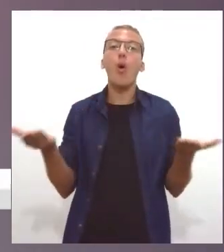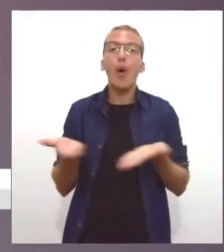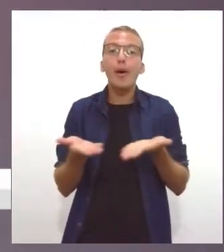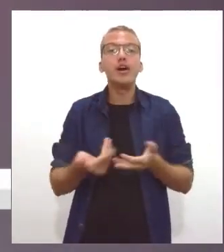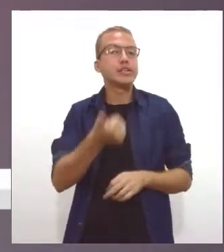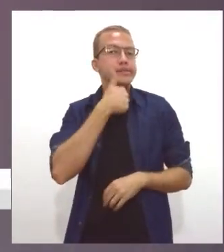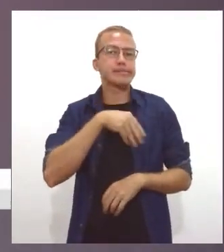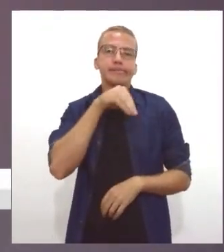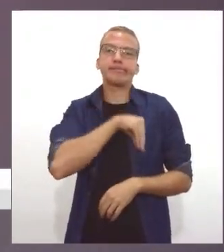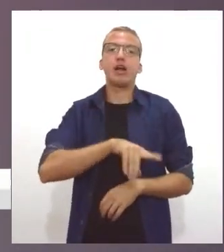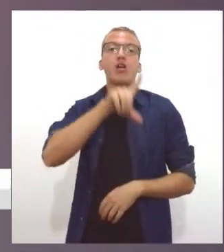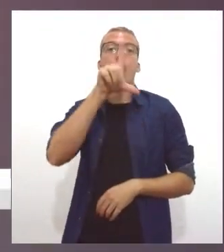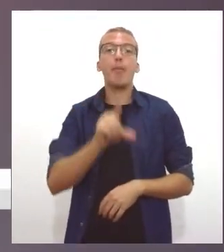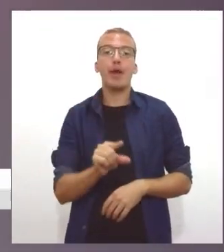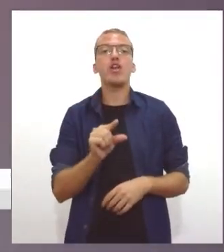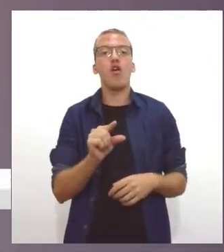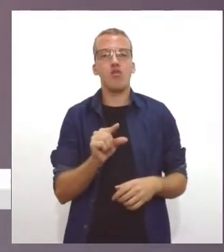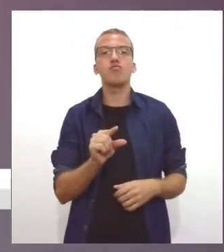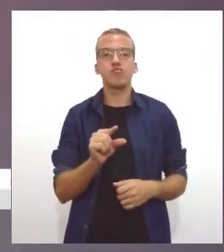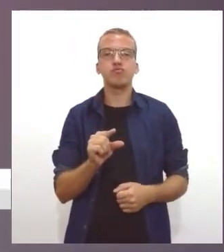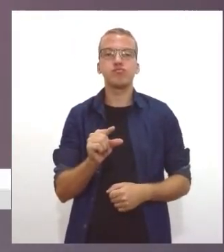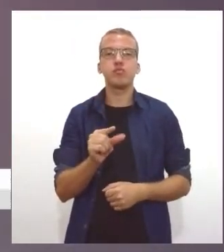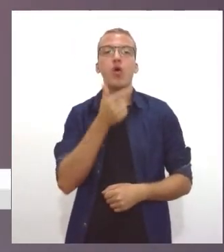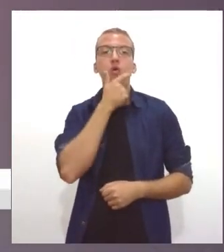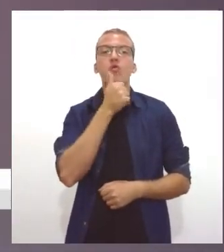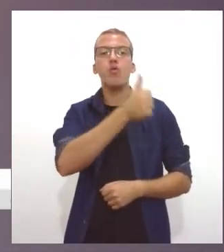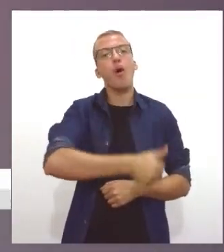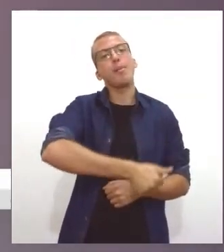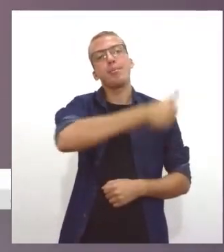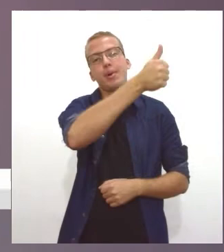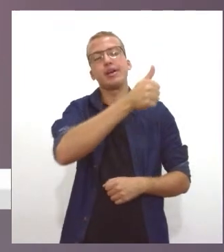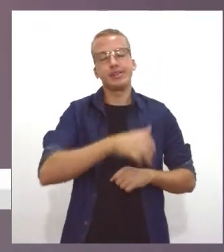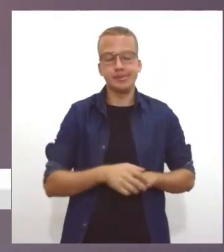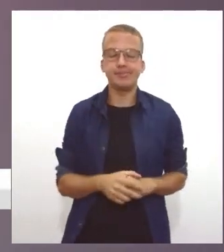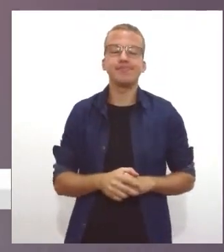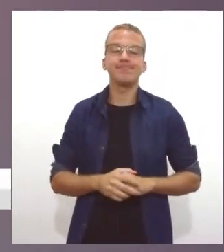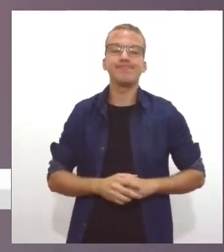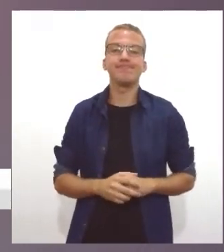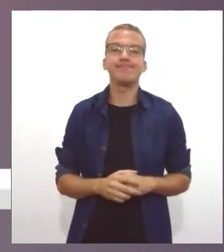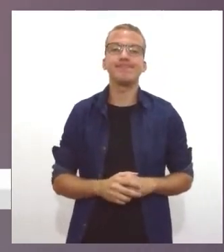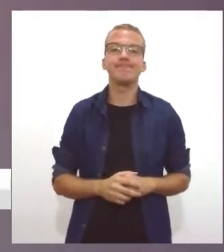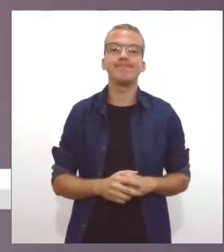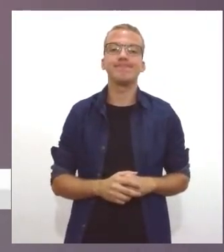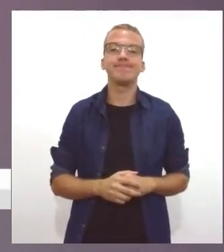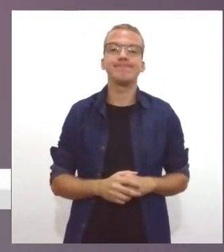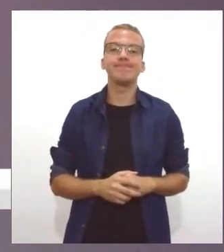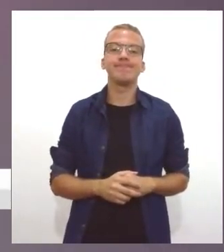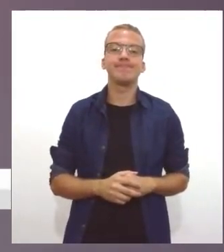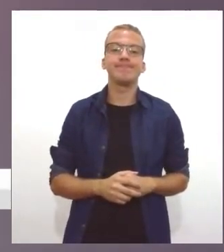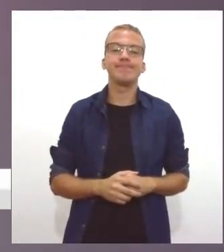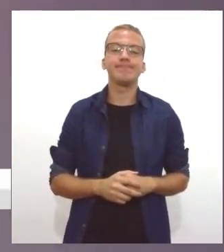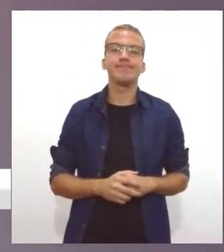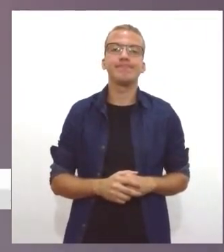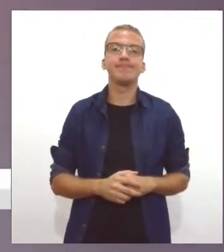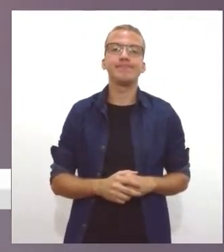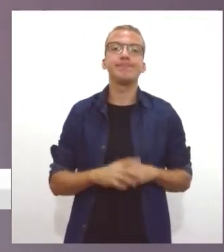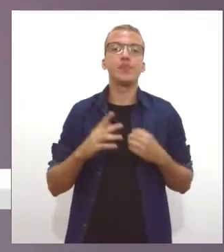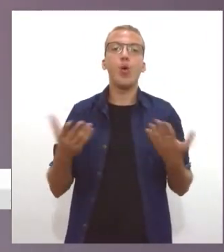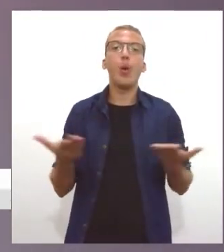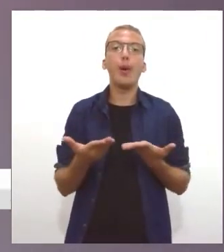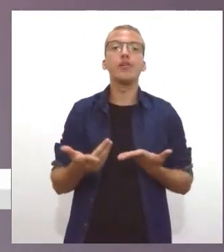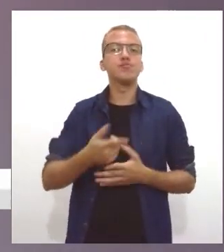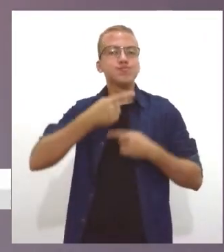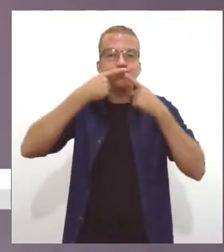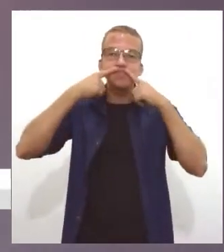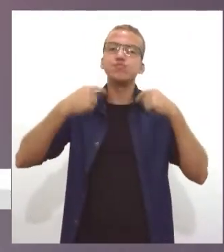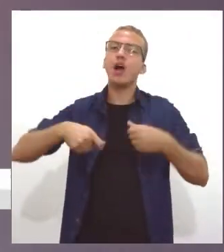os homens, e muitas vezes ocupando os mesmos cargos, com as mesmas atribuições, com as mesmas funções, mas o machismo ainda é muito grande, e a